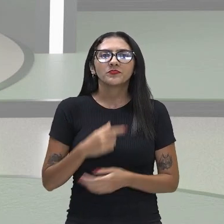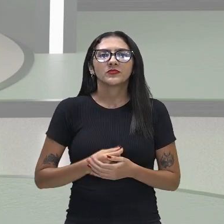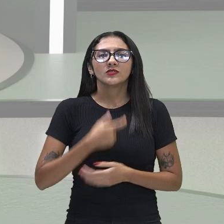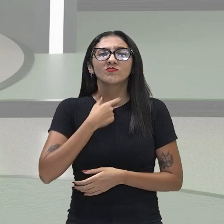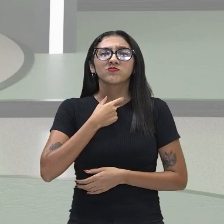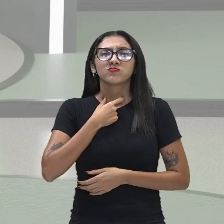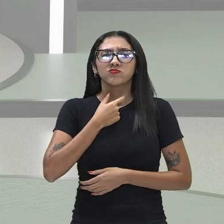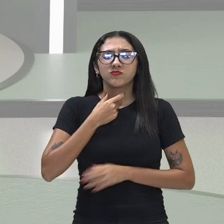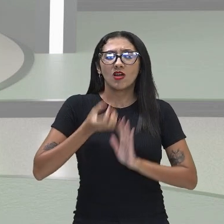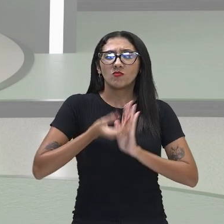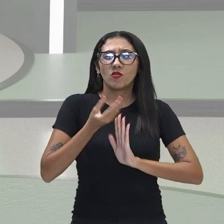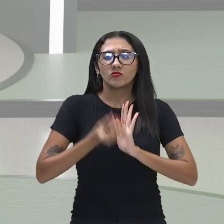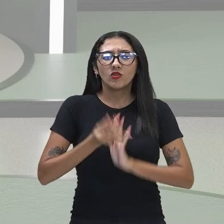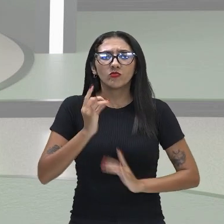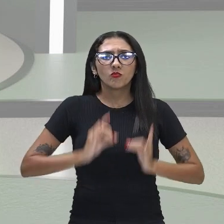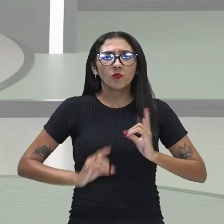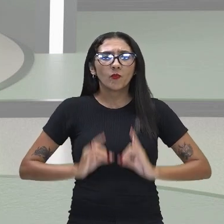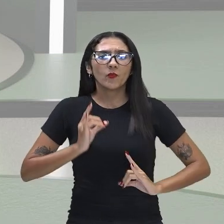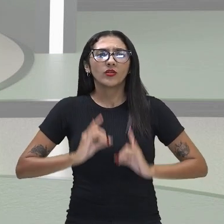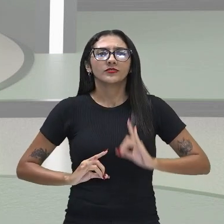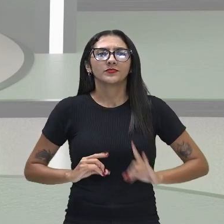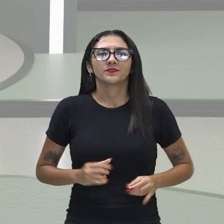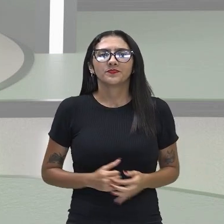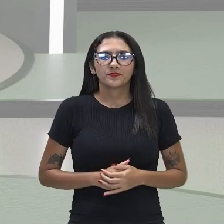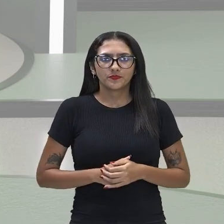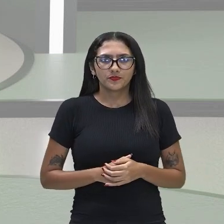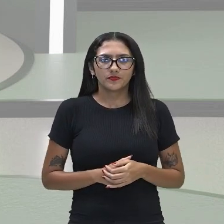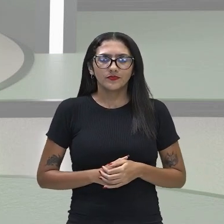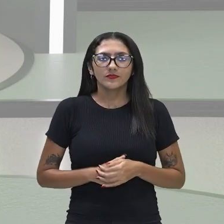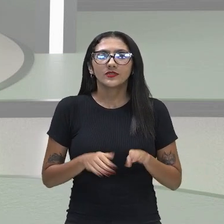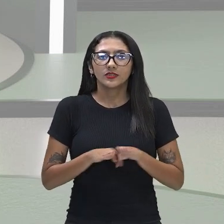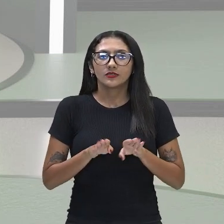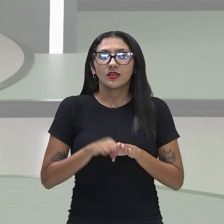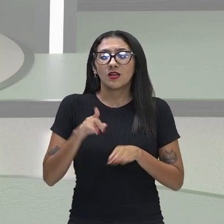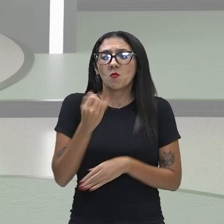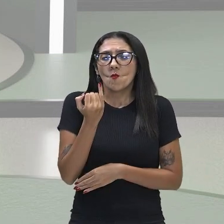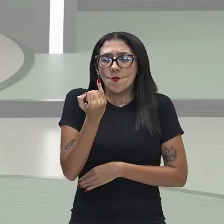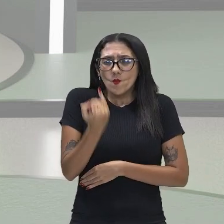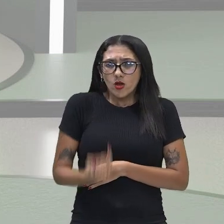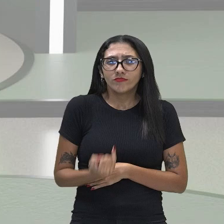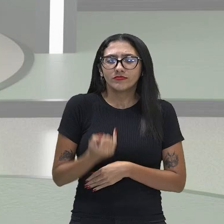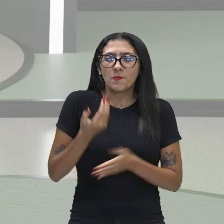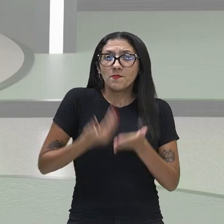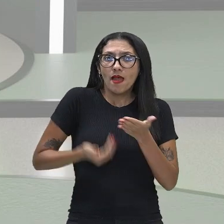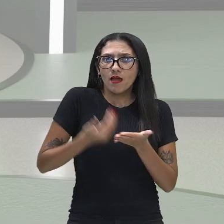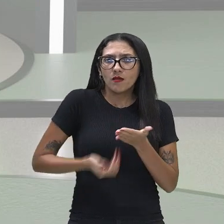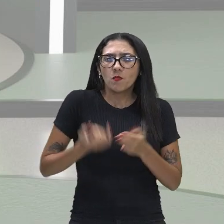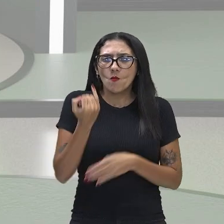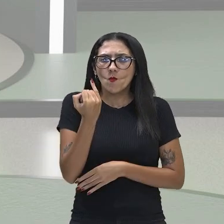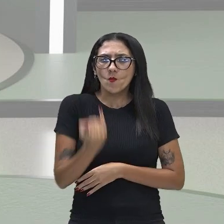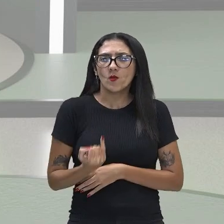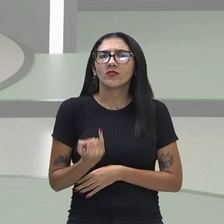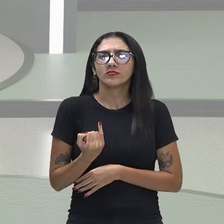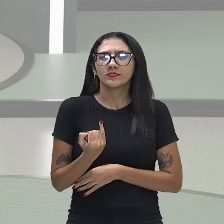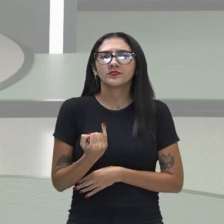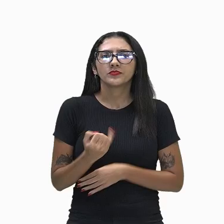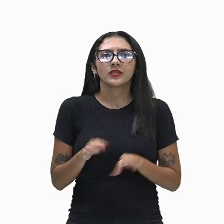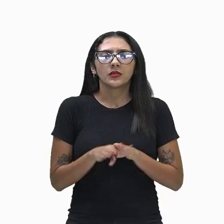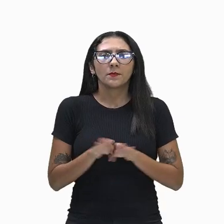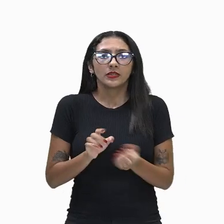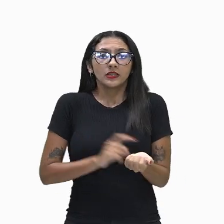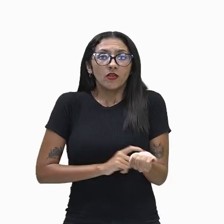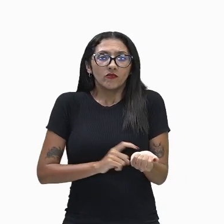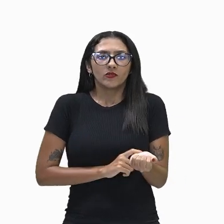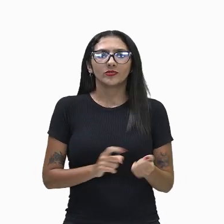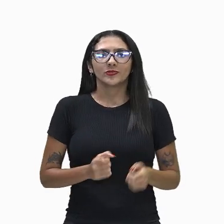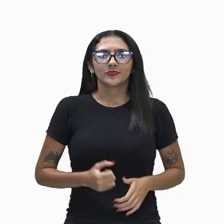tireoidianos, causando sintomas como perda de peso e nervosismo. Tá bom? Isso aí são apenas dois. Mas nessa cartela que eu trago